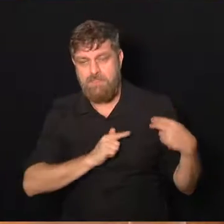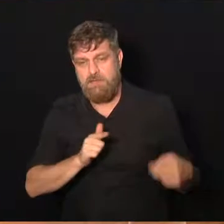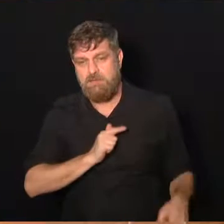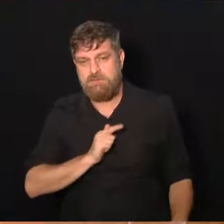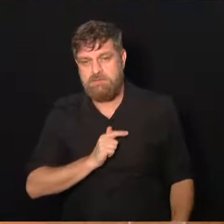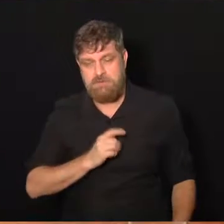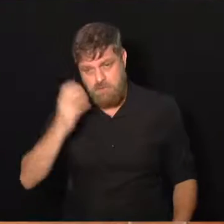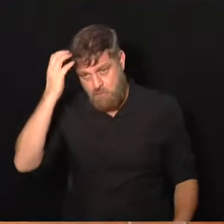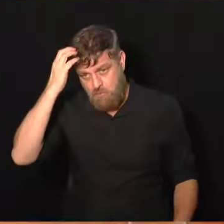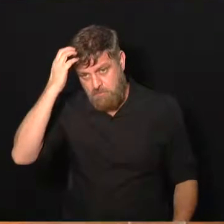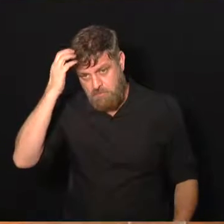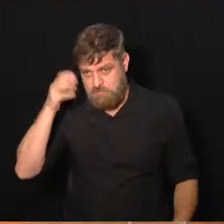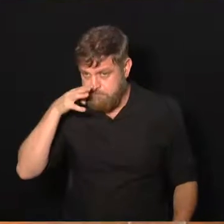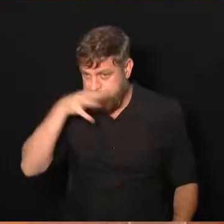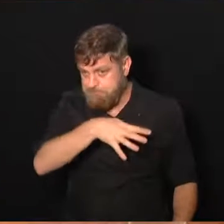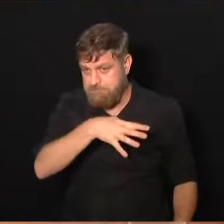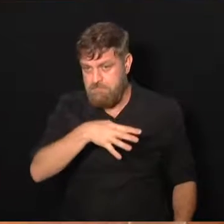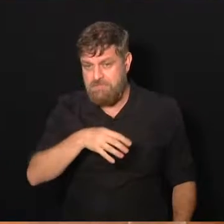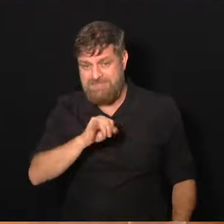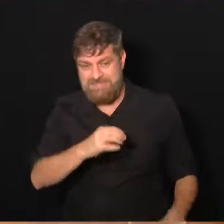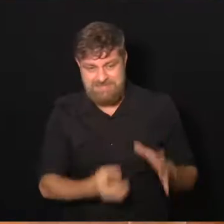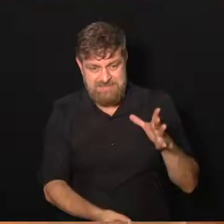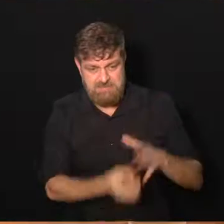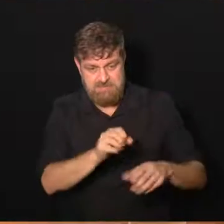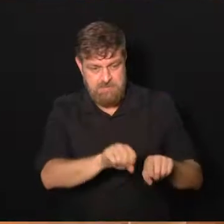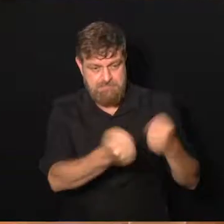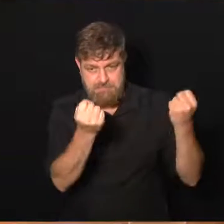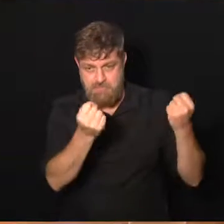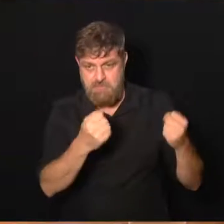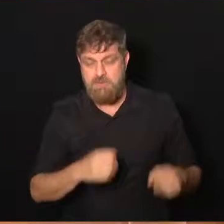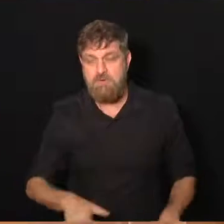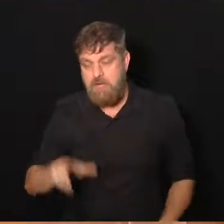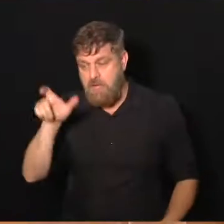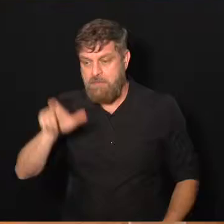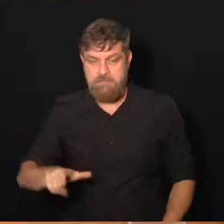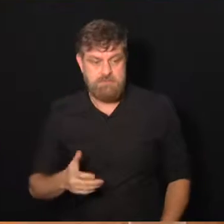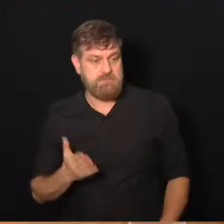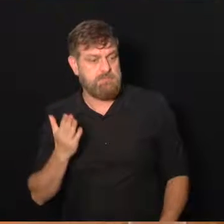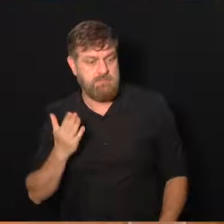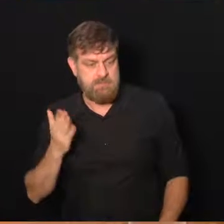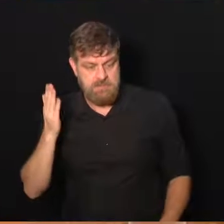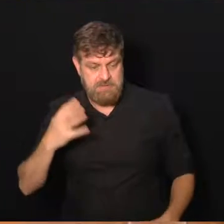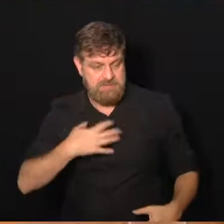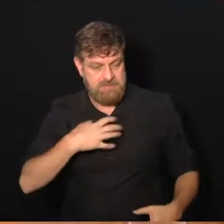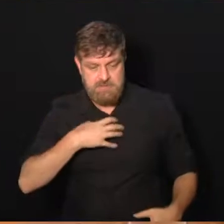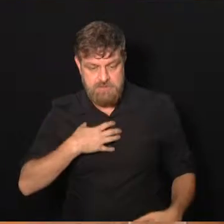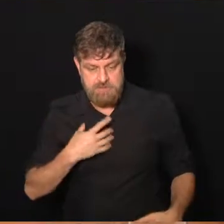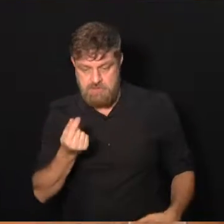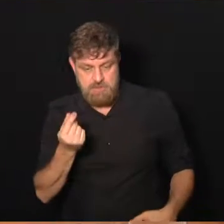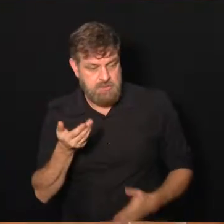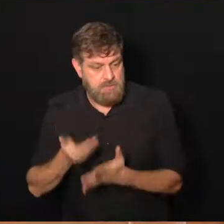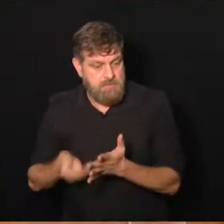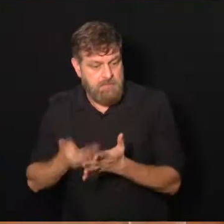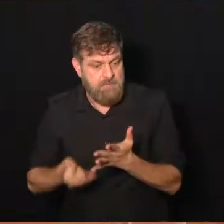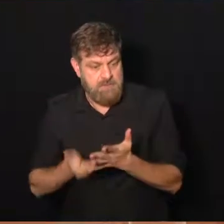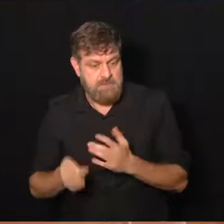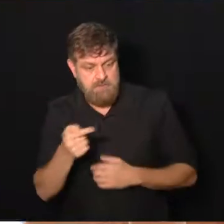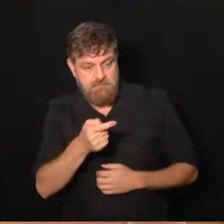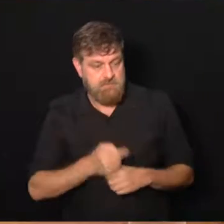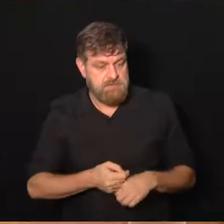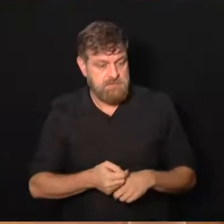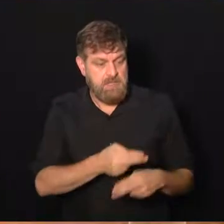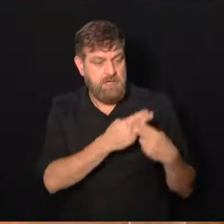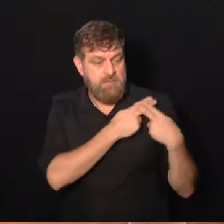de culpa pela reparação dos danos causados aos consumidores por defeitos relativos à prestação